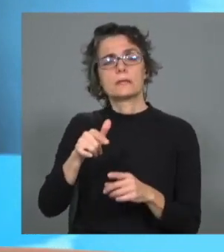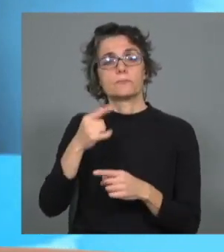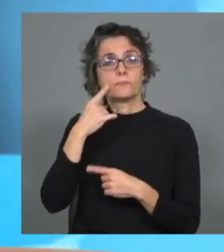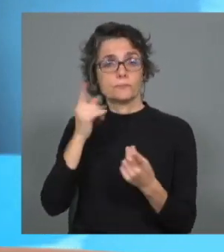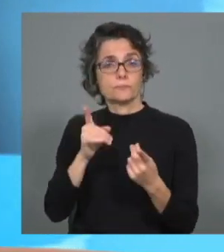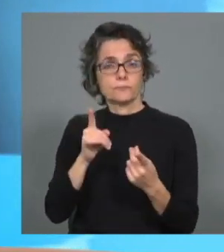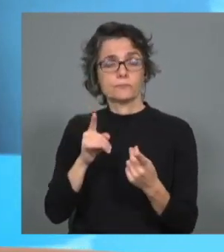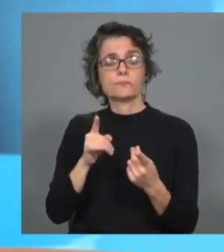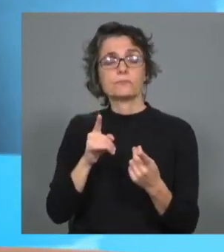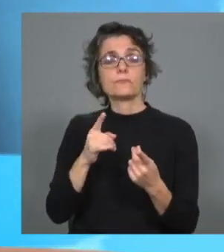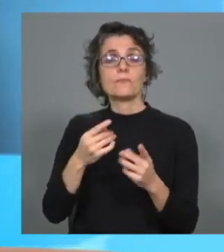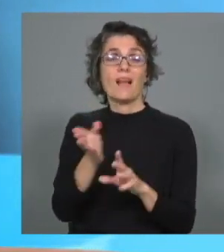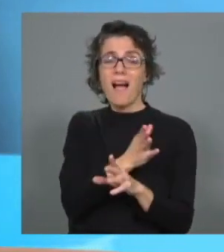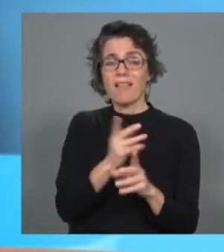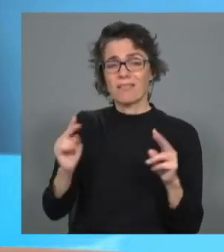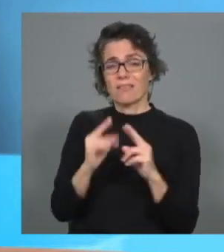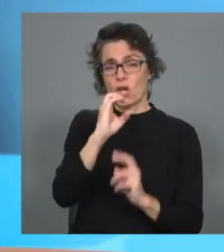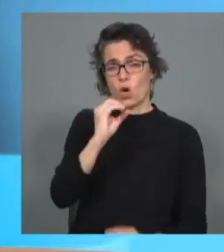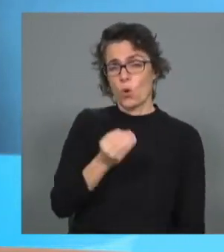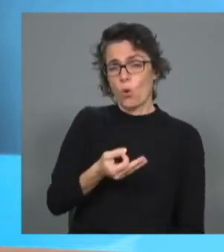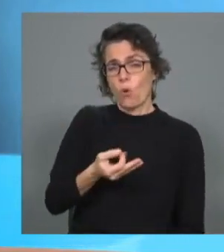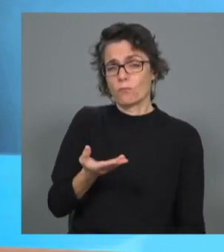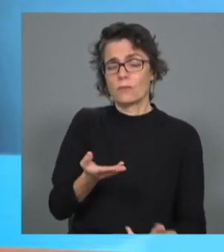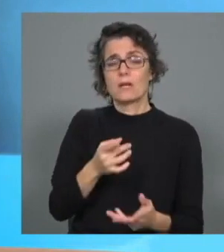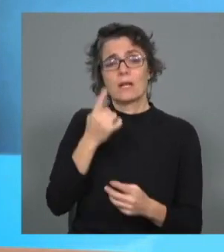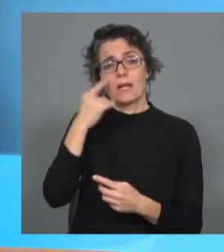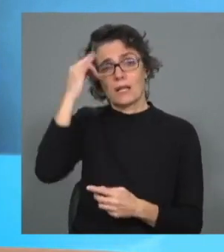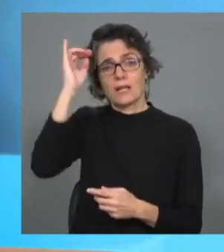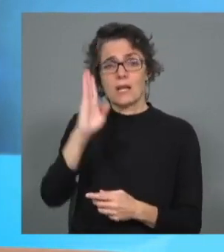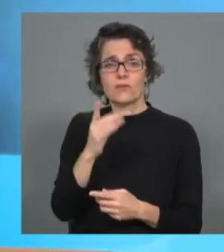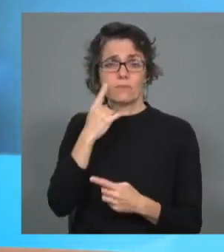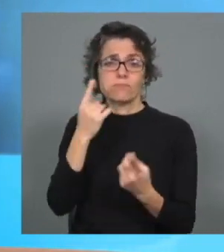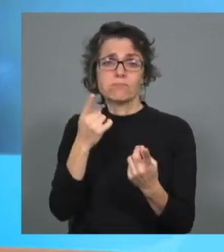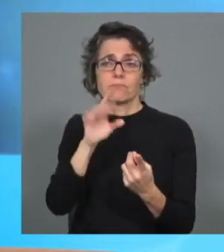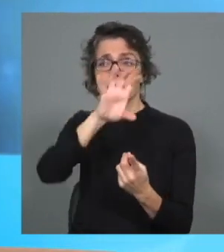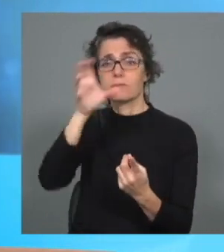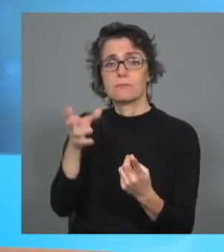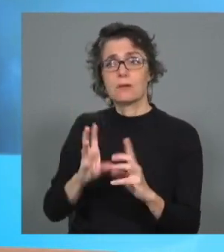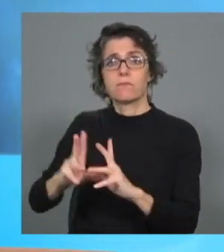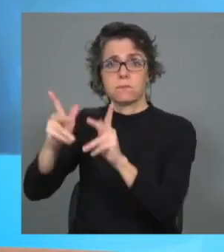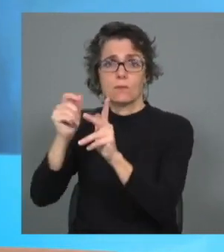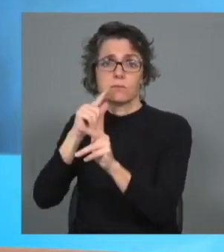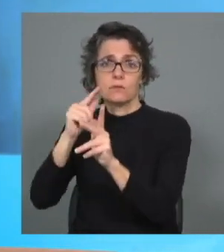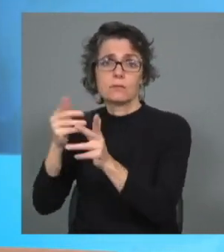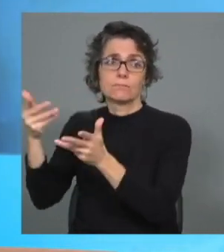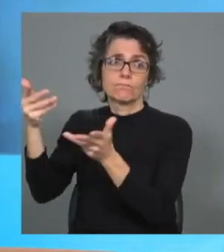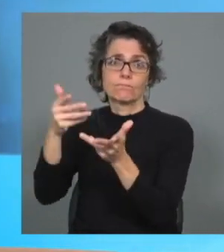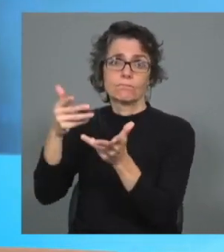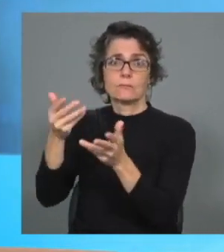antes de haver qualquer COP, antes de haver o tratado sequer, apresentou a ideia de que os países desenvolvidos deveriam